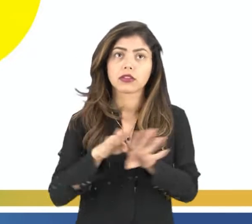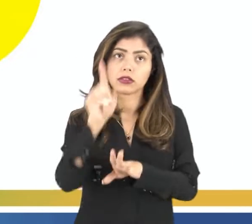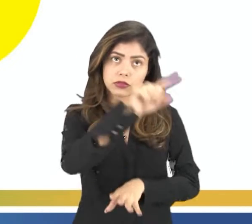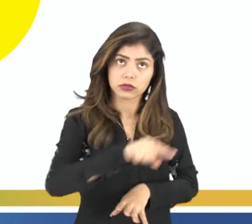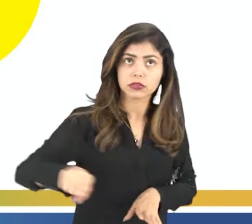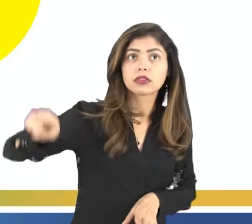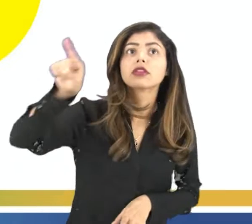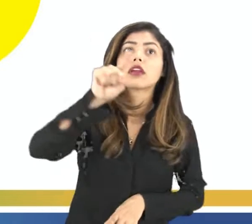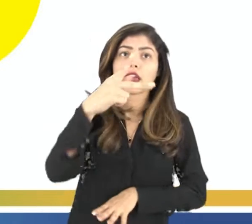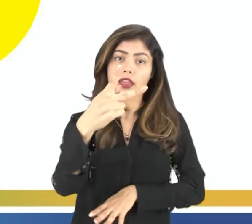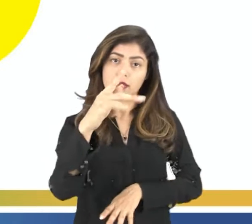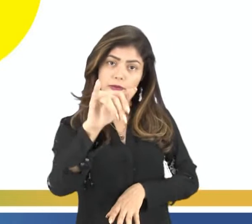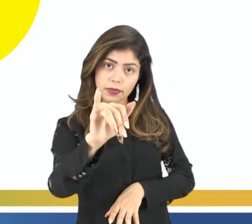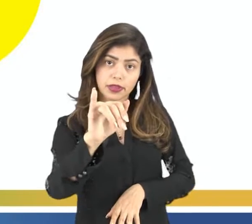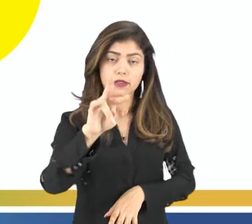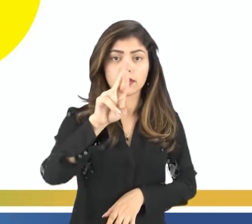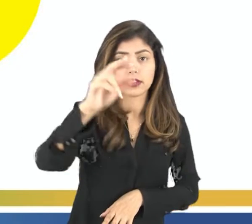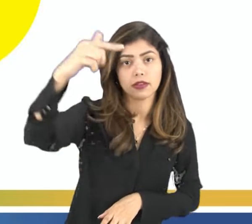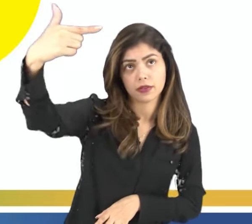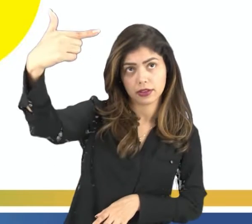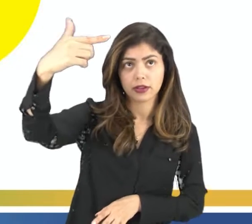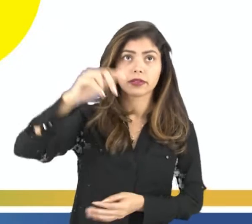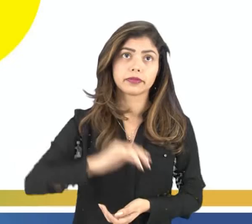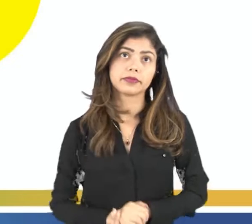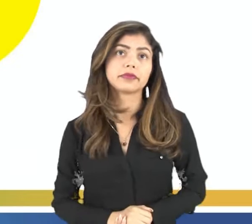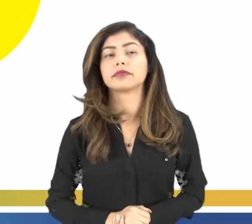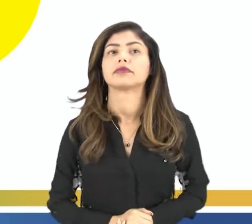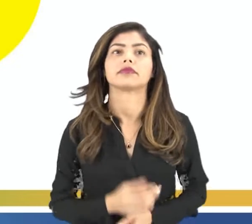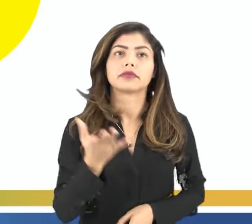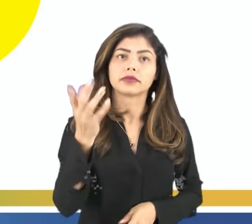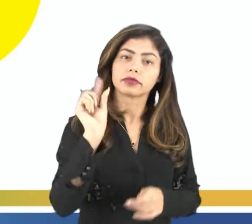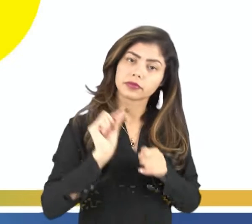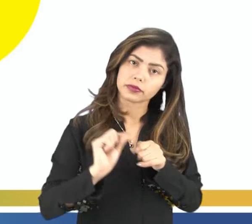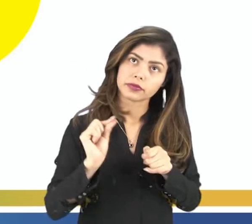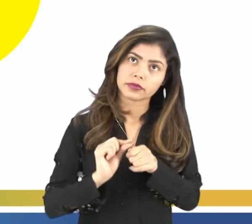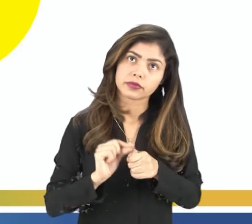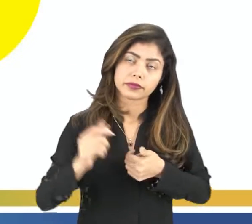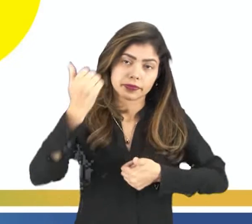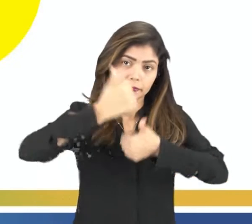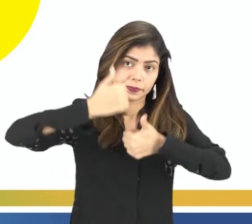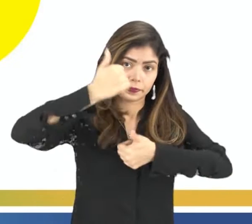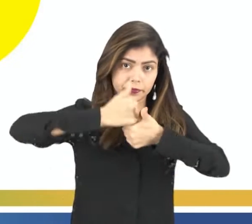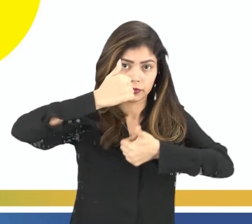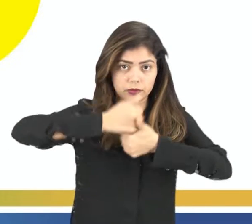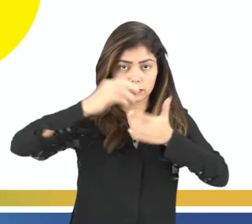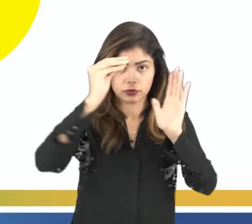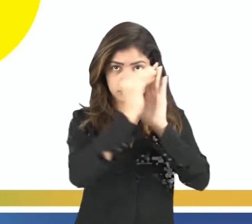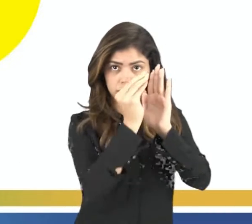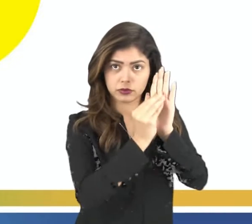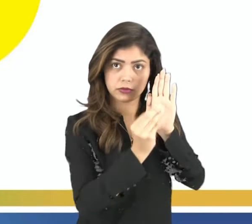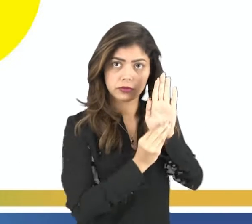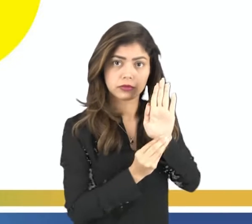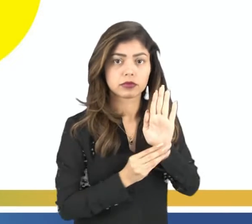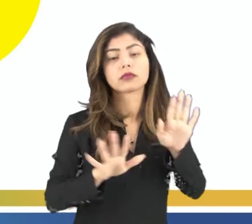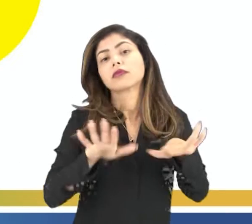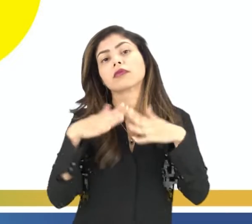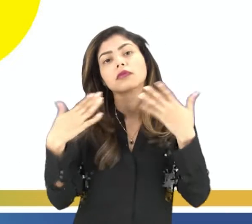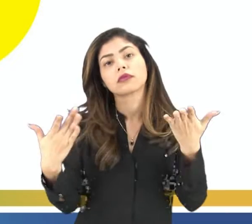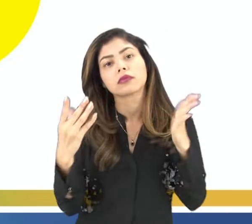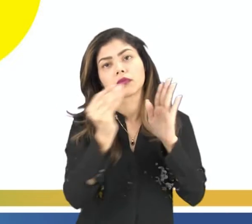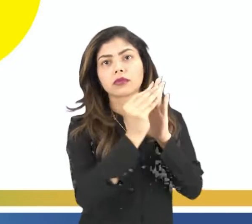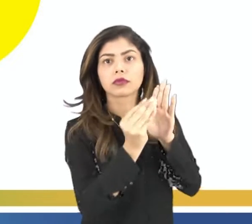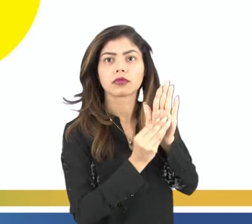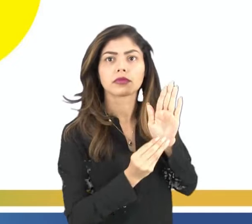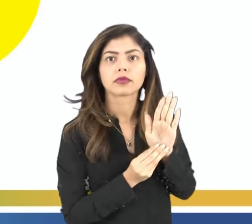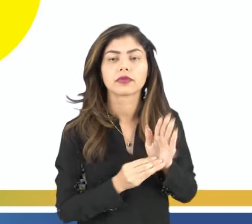círculo, que é π vezes r ao quadrado, vamos apenas substituir os dados. E quais são esses